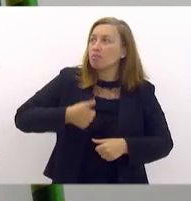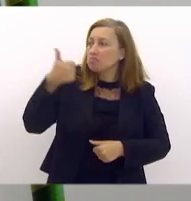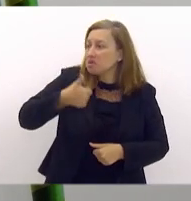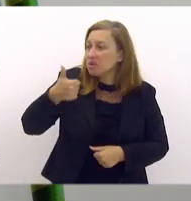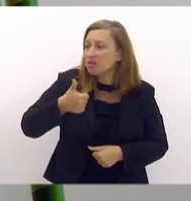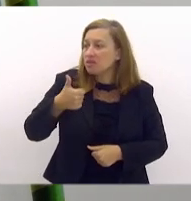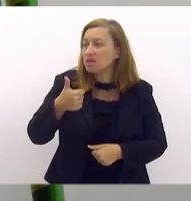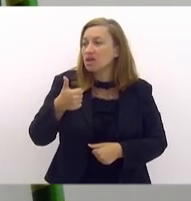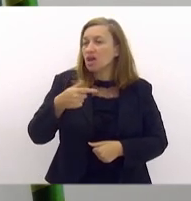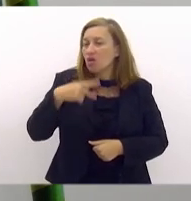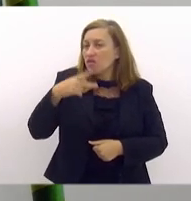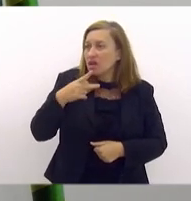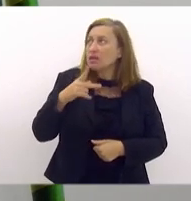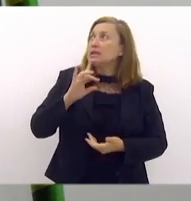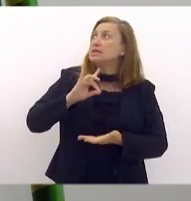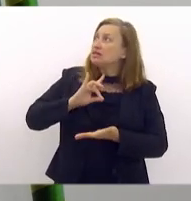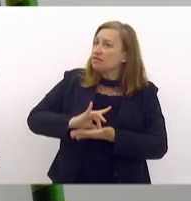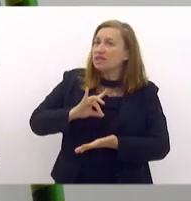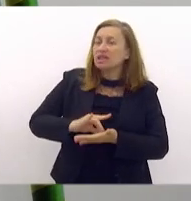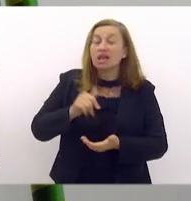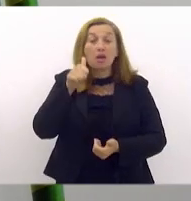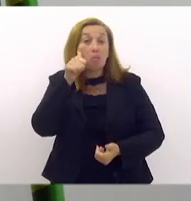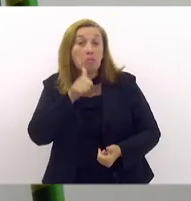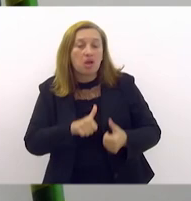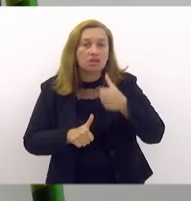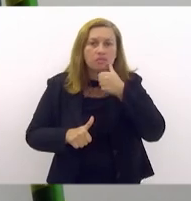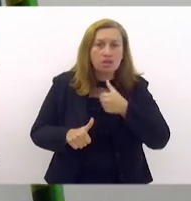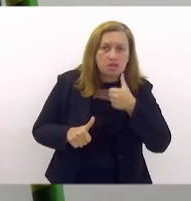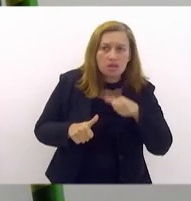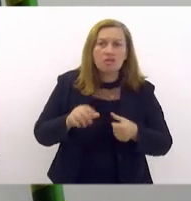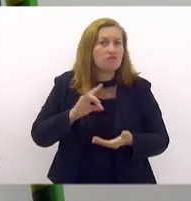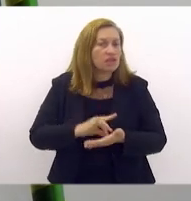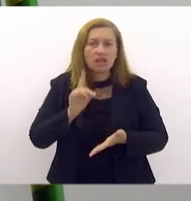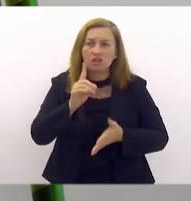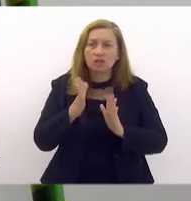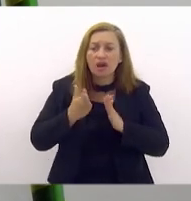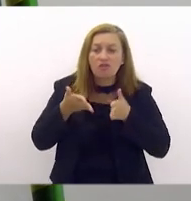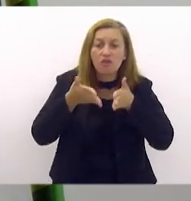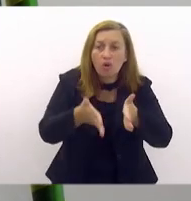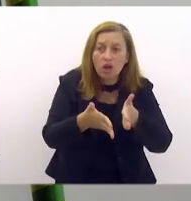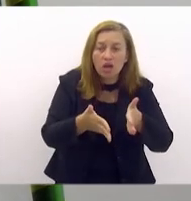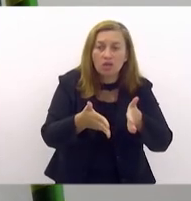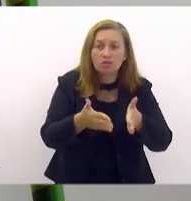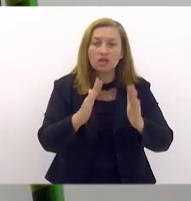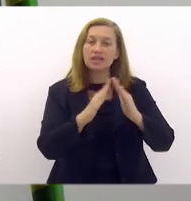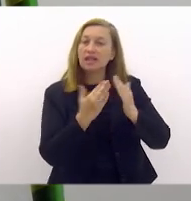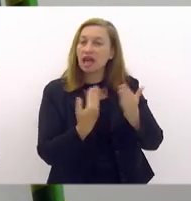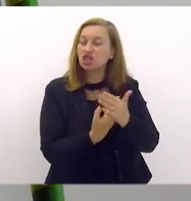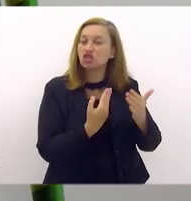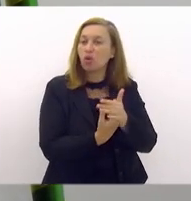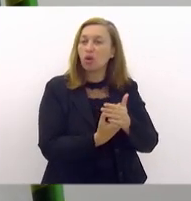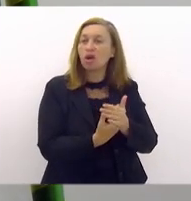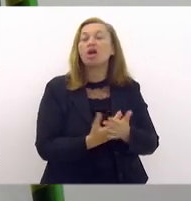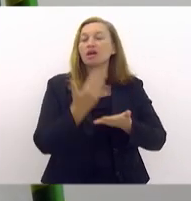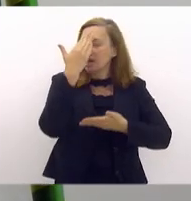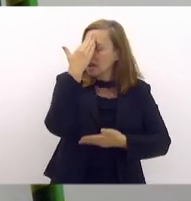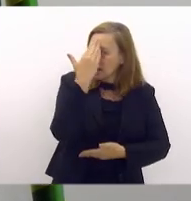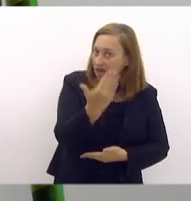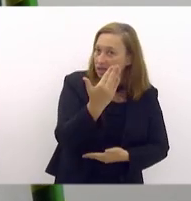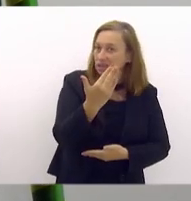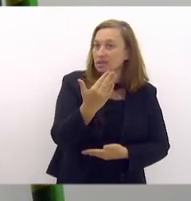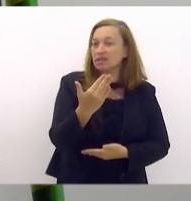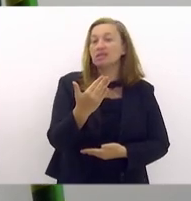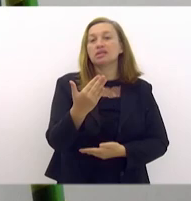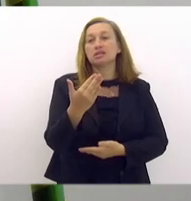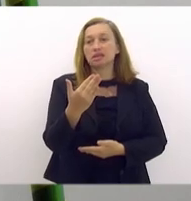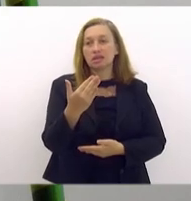eu fiquei falando, cara, realmente, meninas e mulheres. E a gente não estava focando tanto assim no colégio. Então, quero lhe agradecer, abrindo os